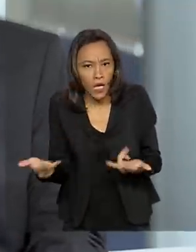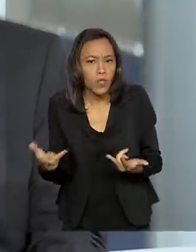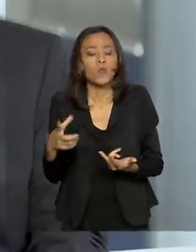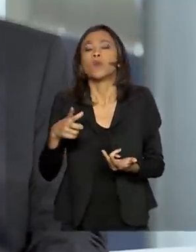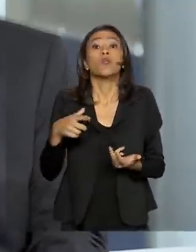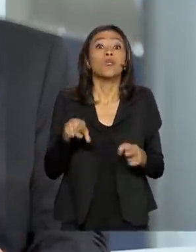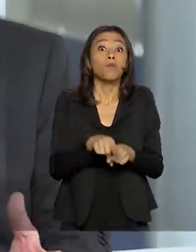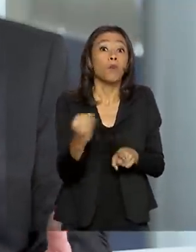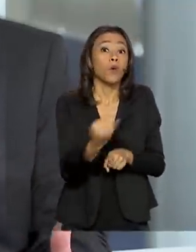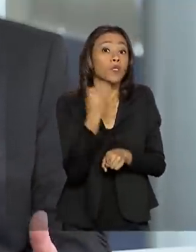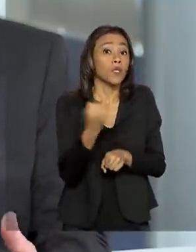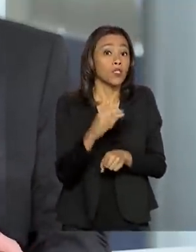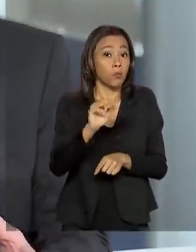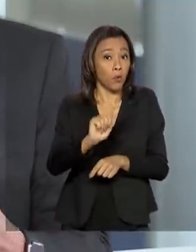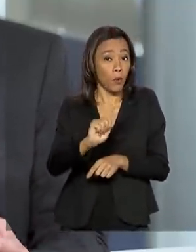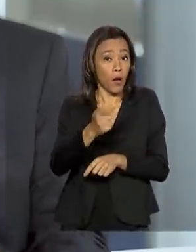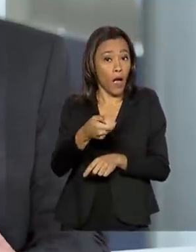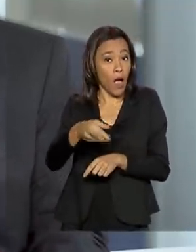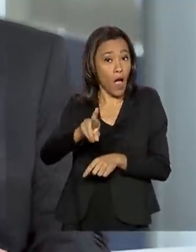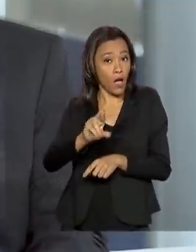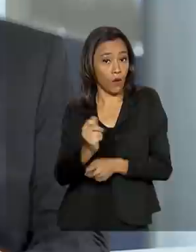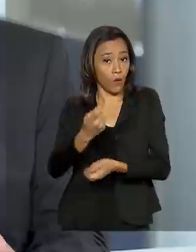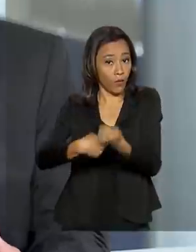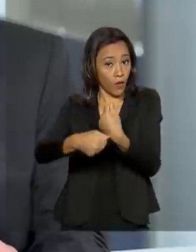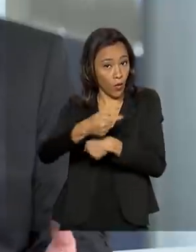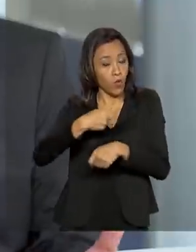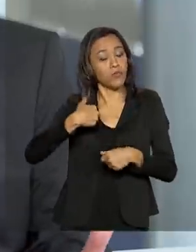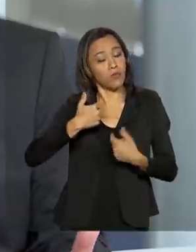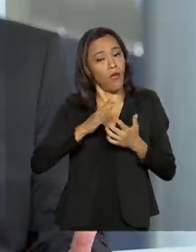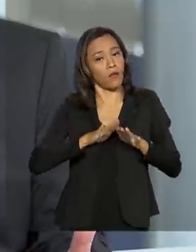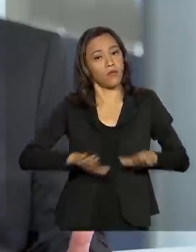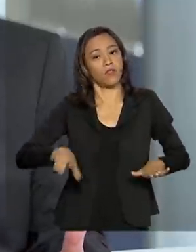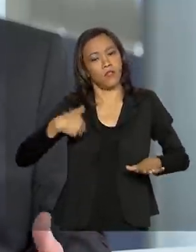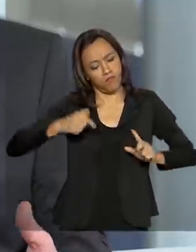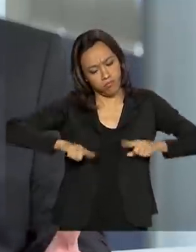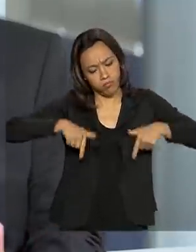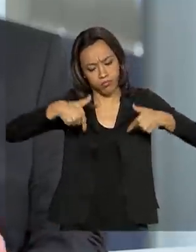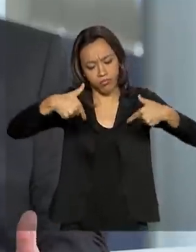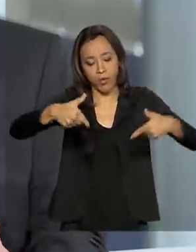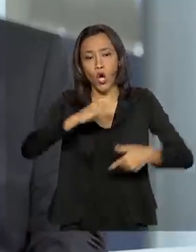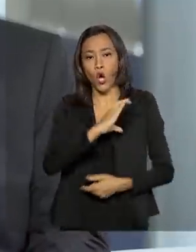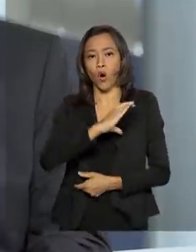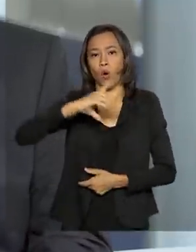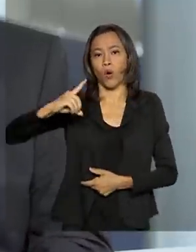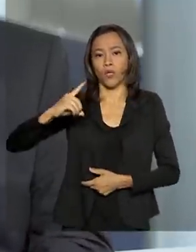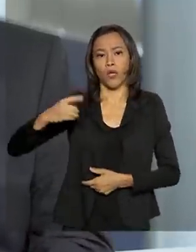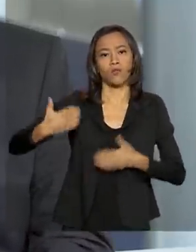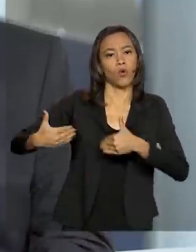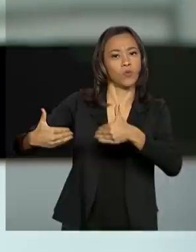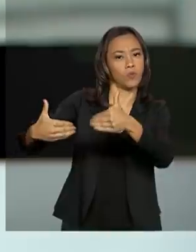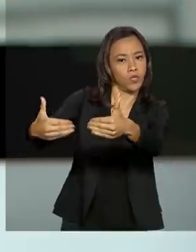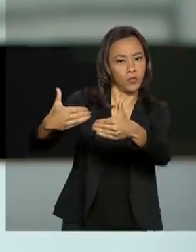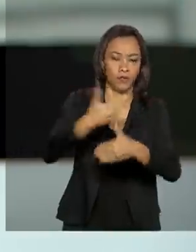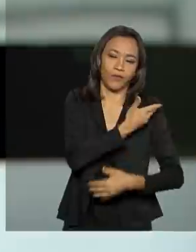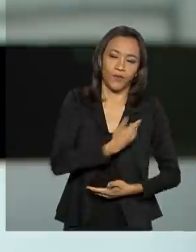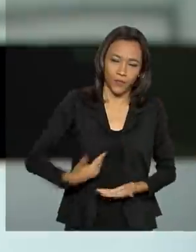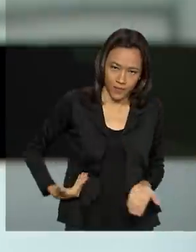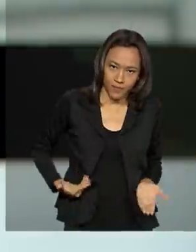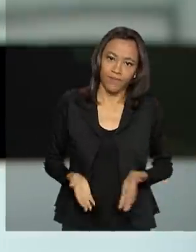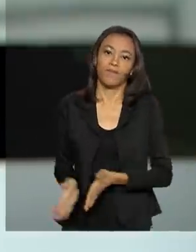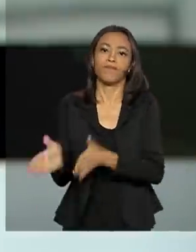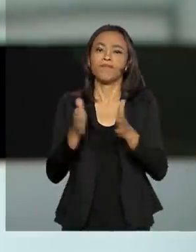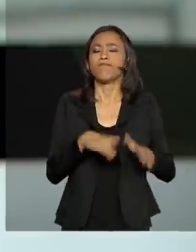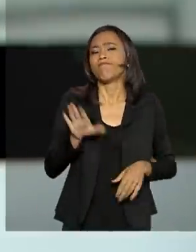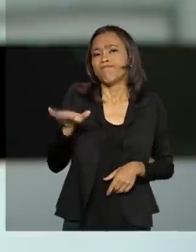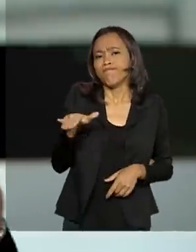para o agronegócio. Então, estamos trabalhando dessa forma e coordenado com os demais ministérios do governo. Ministro, agora, como o